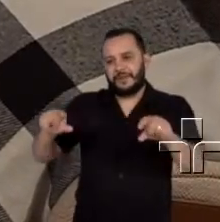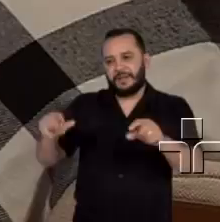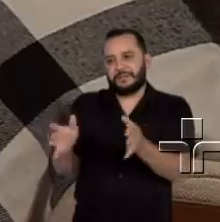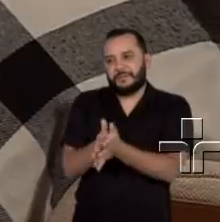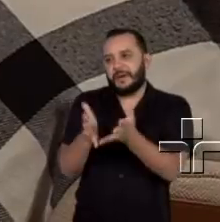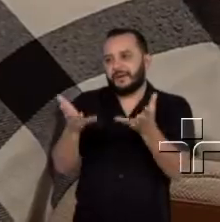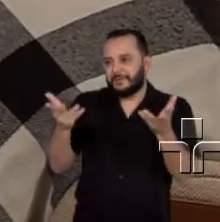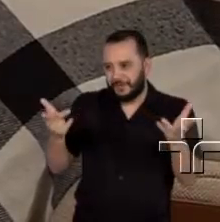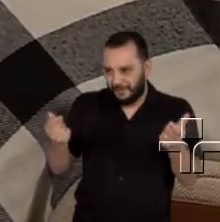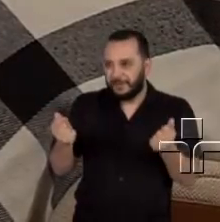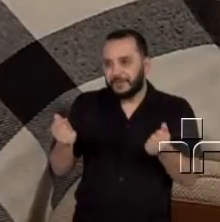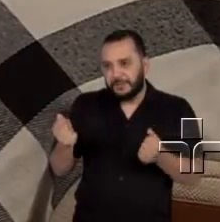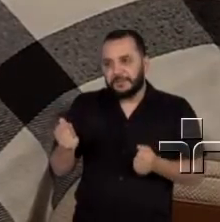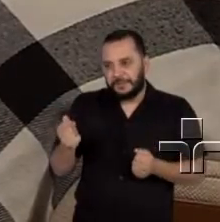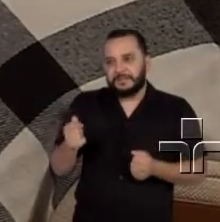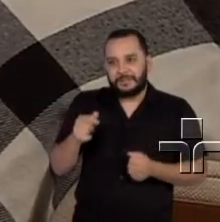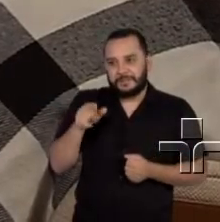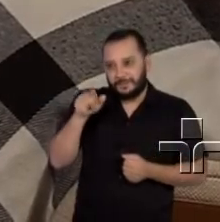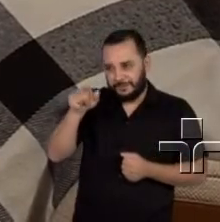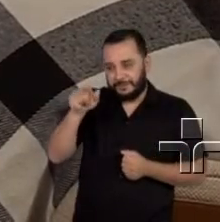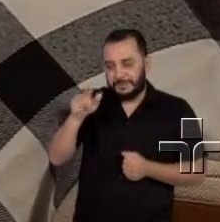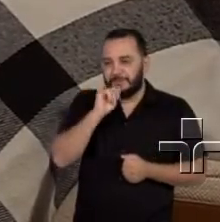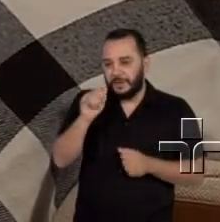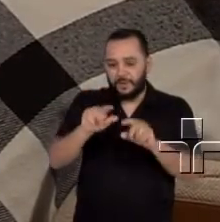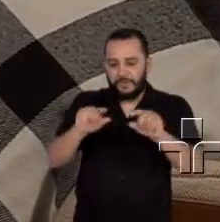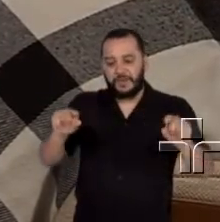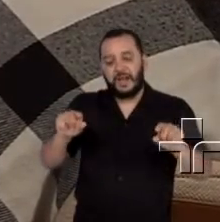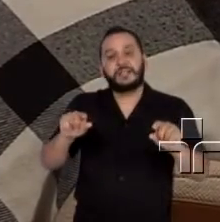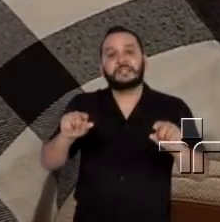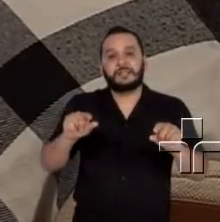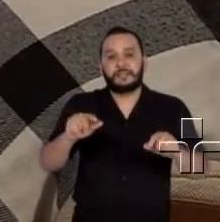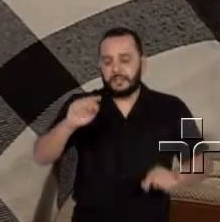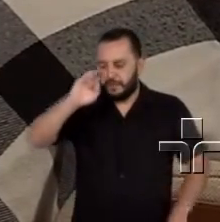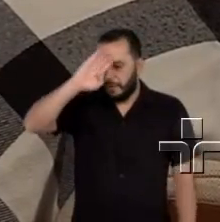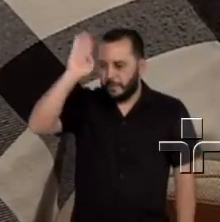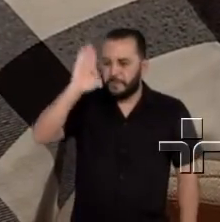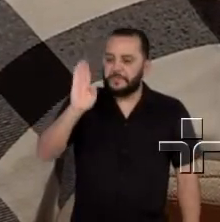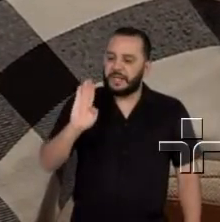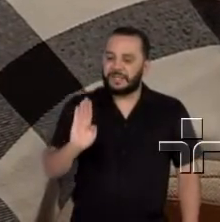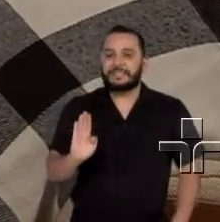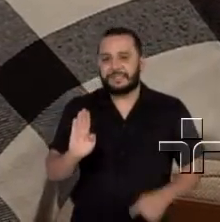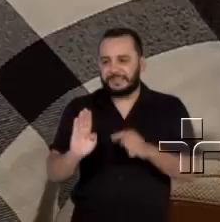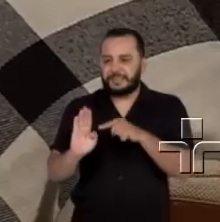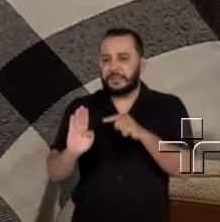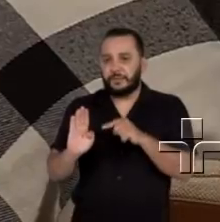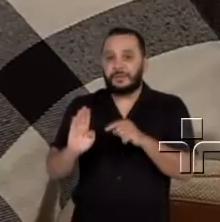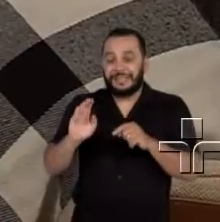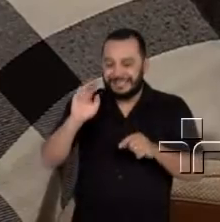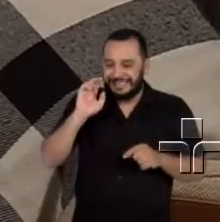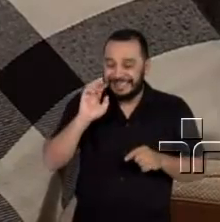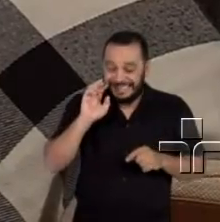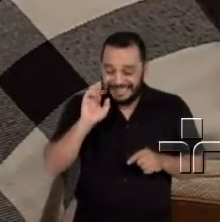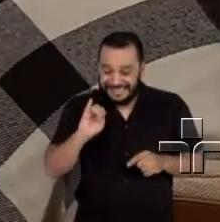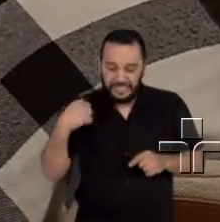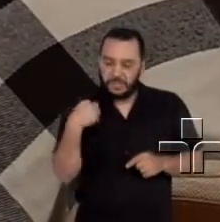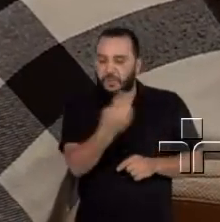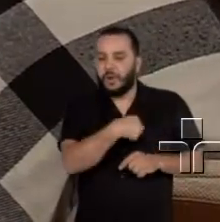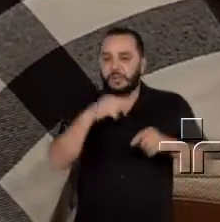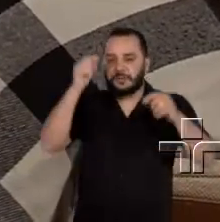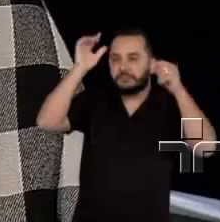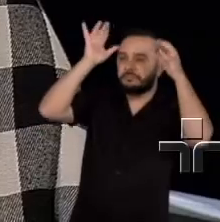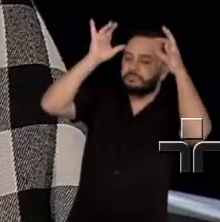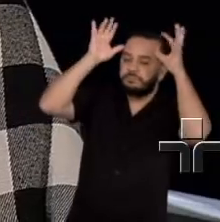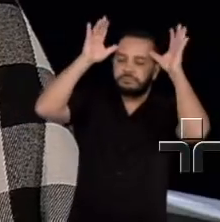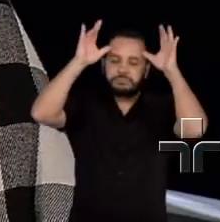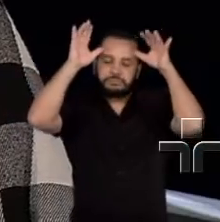que você registra na alma da gente: o Brasil só se entende no delírio. E é verdade. O que você quis